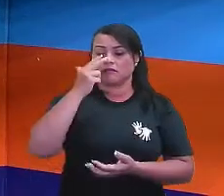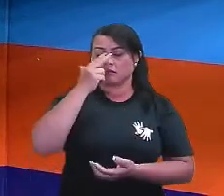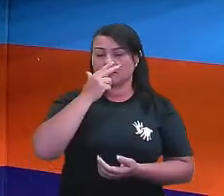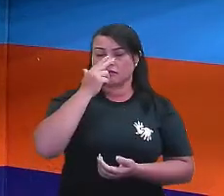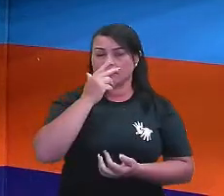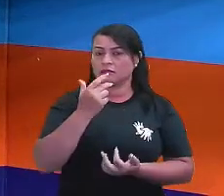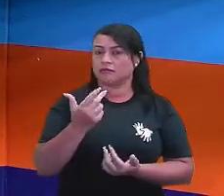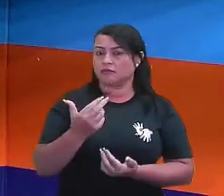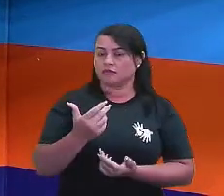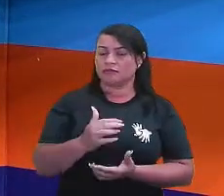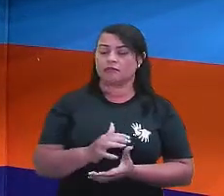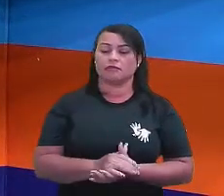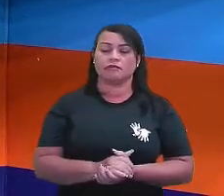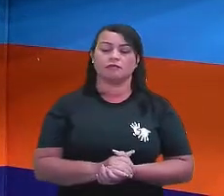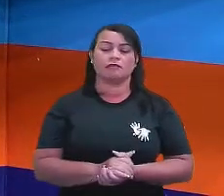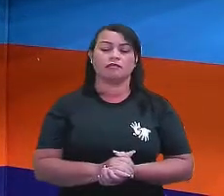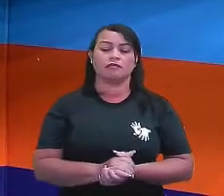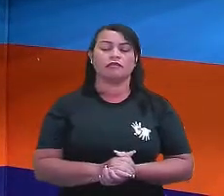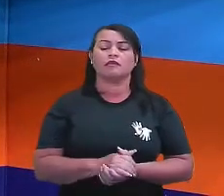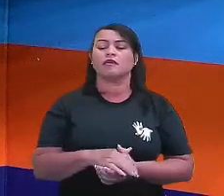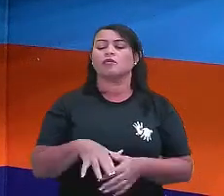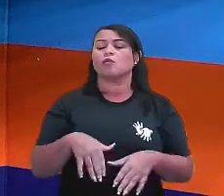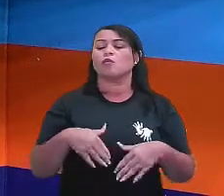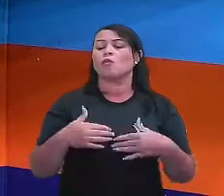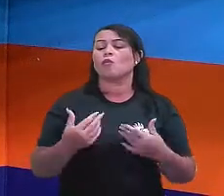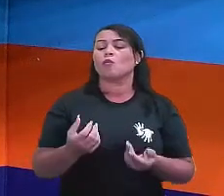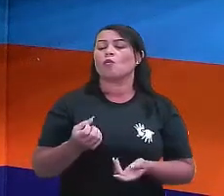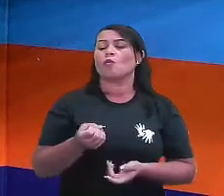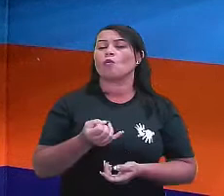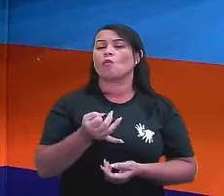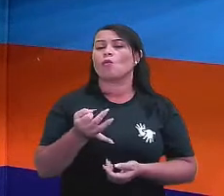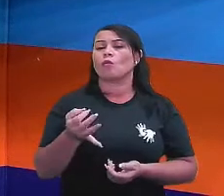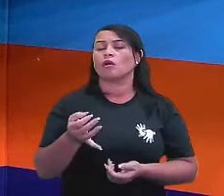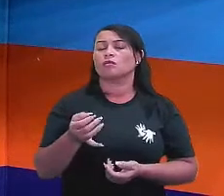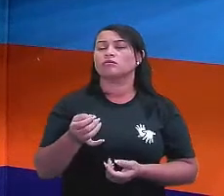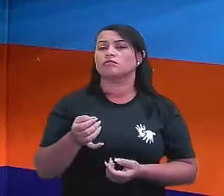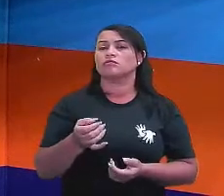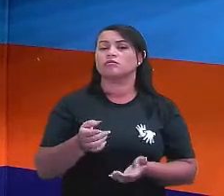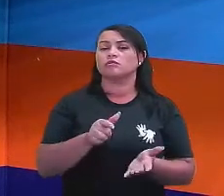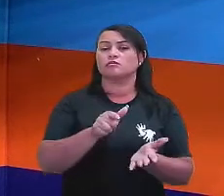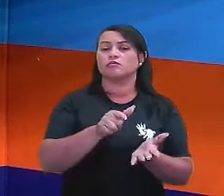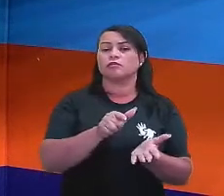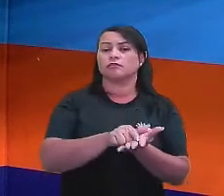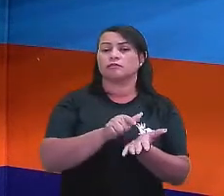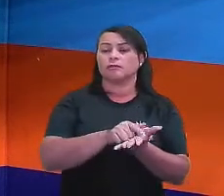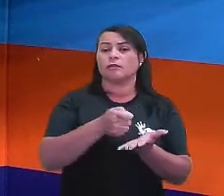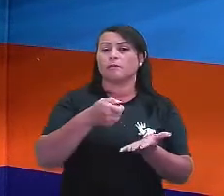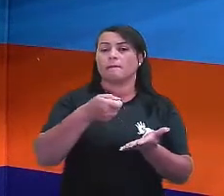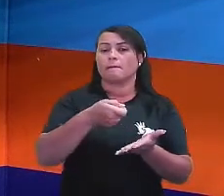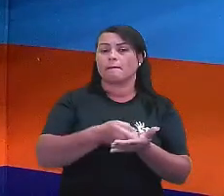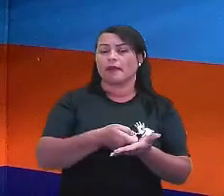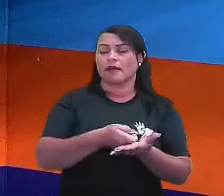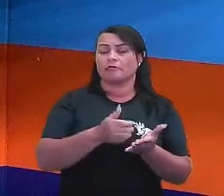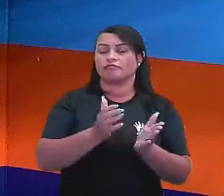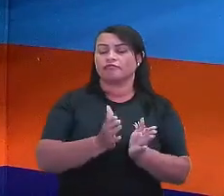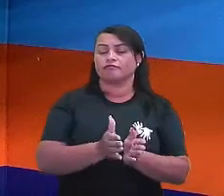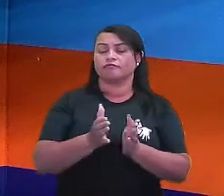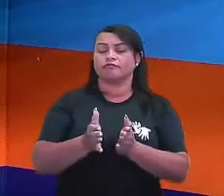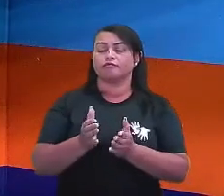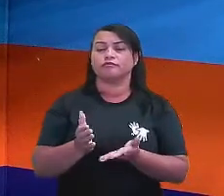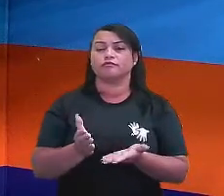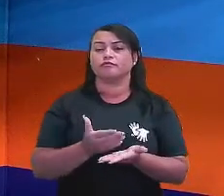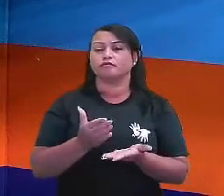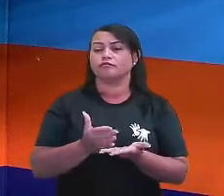valor, né? E qual é o valor de cada prestação? Então, vamos pensar um